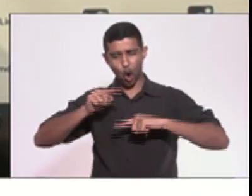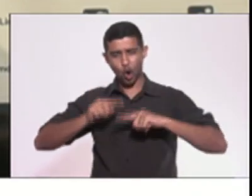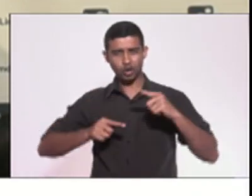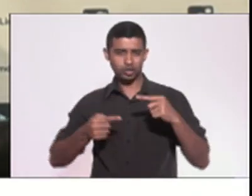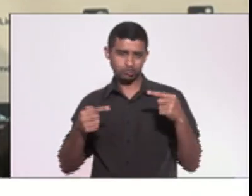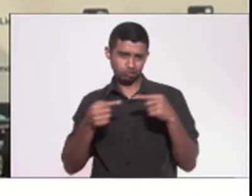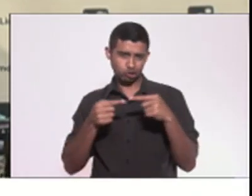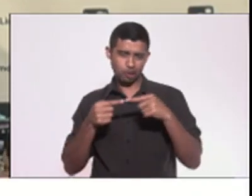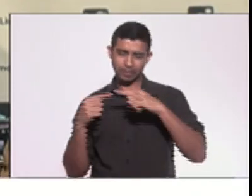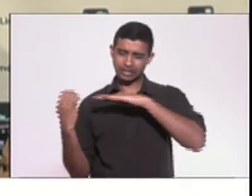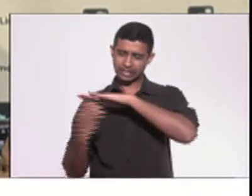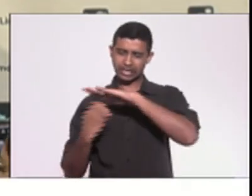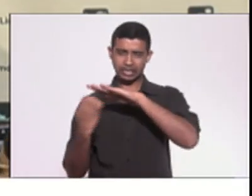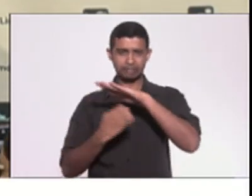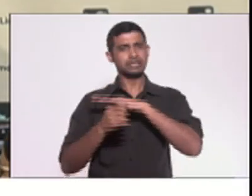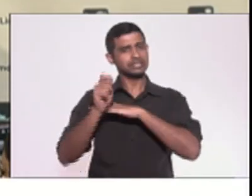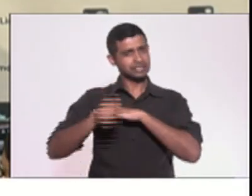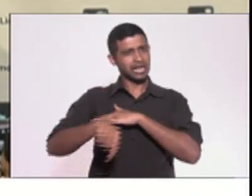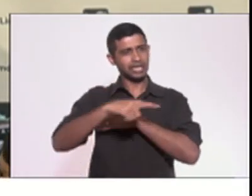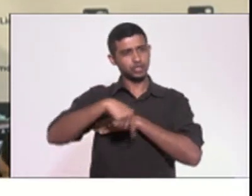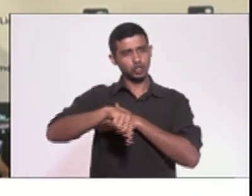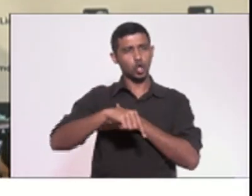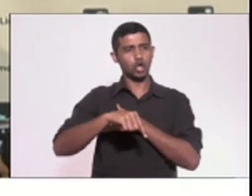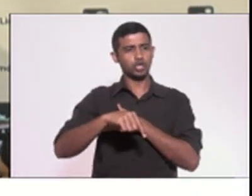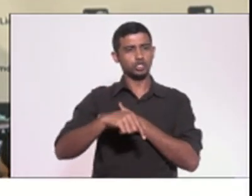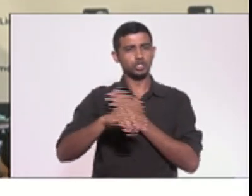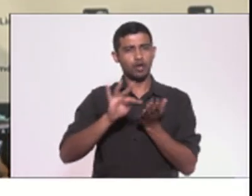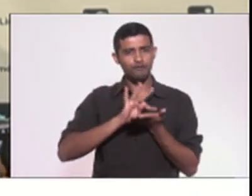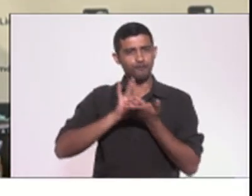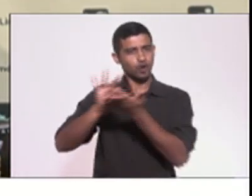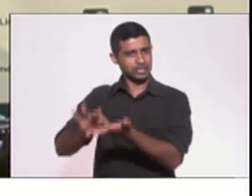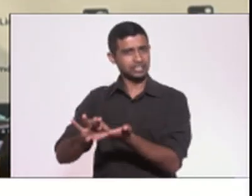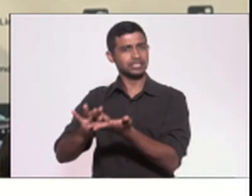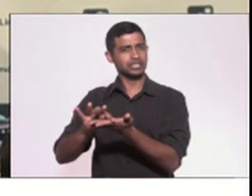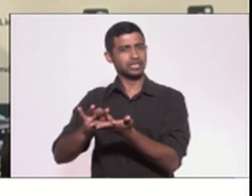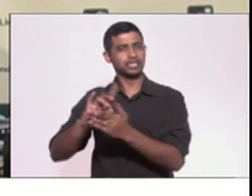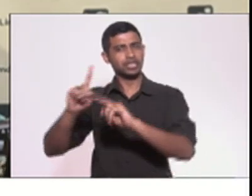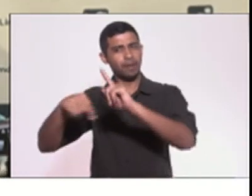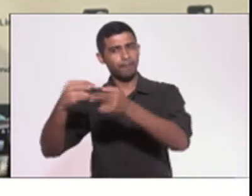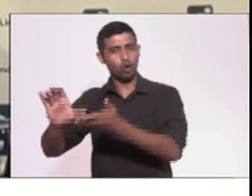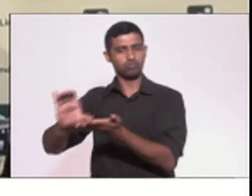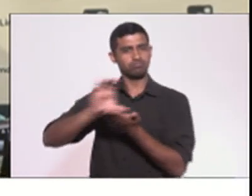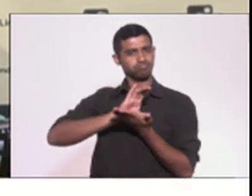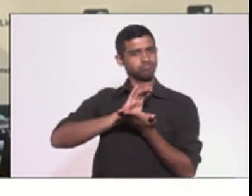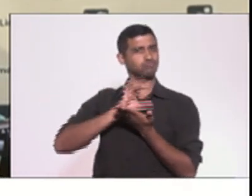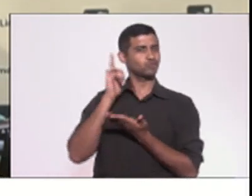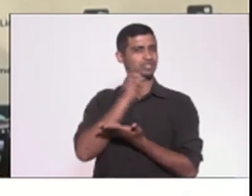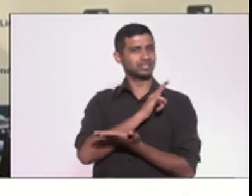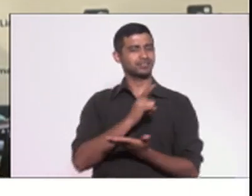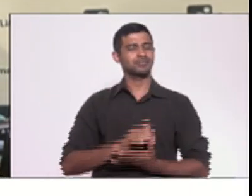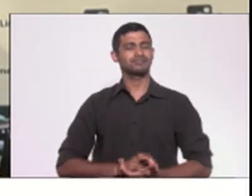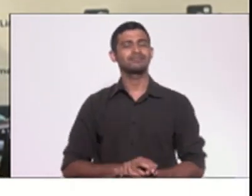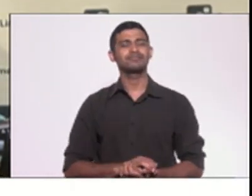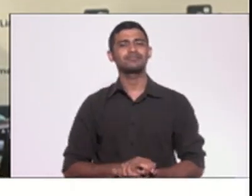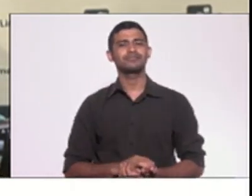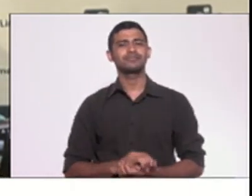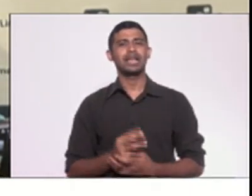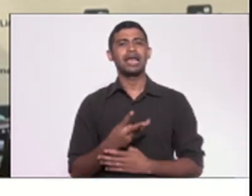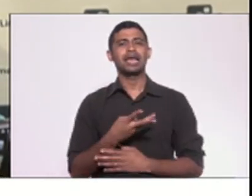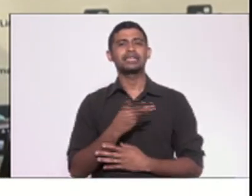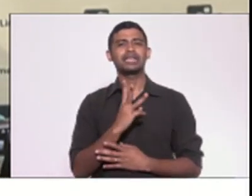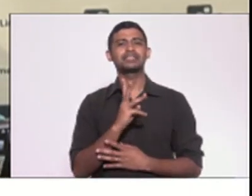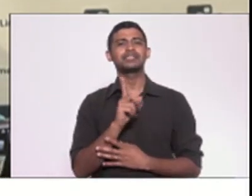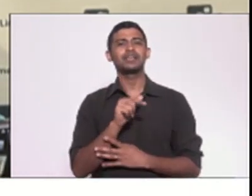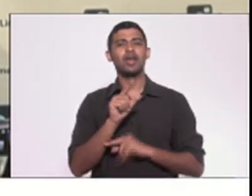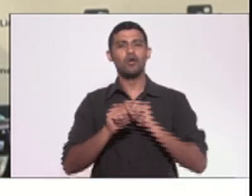agências que a gente possa dar destinação e ainda ter um benefício financeiro com isso. O terceiro elo são empresas